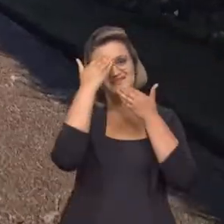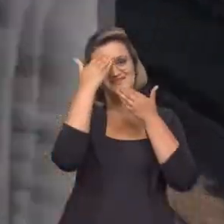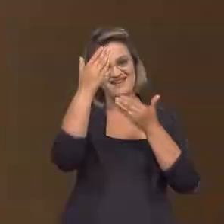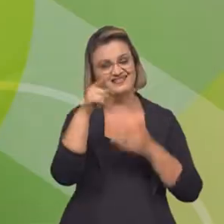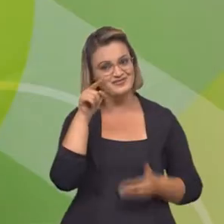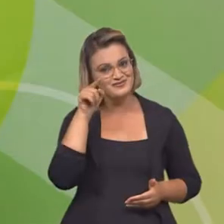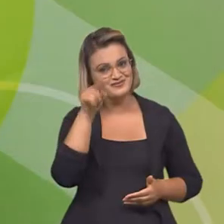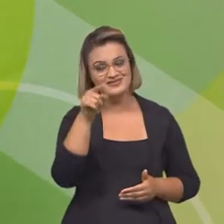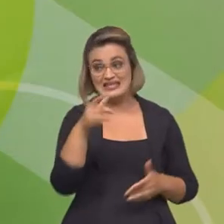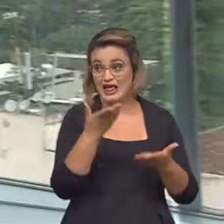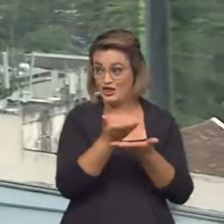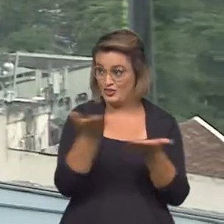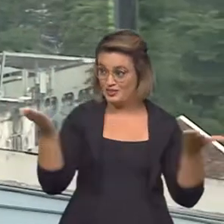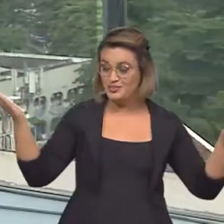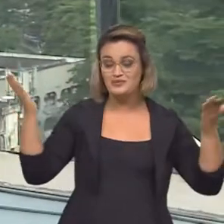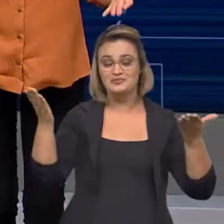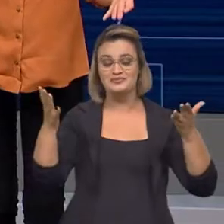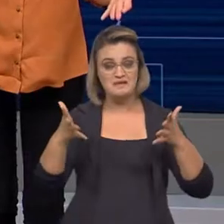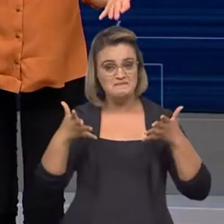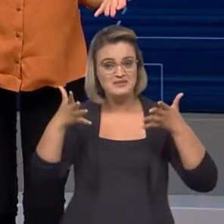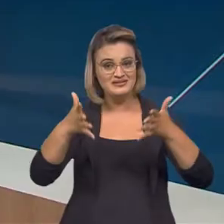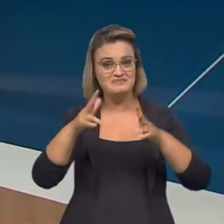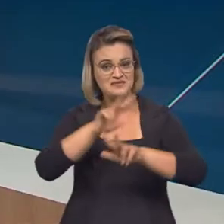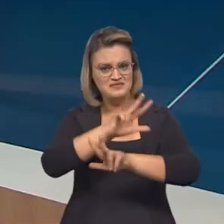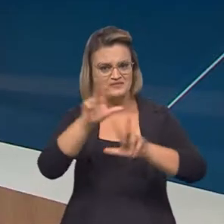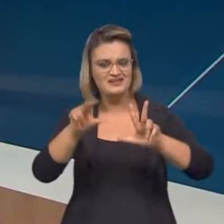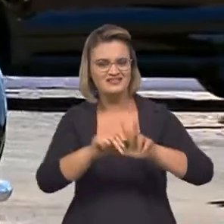Obrigada a você e a todos que fazem da TV